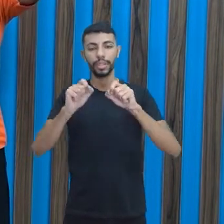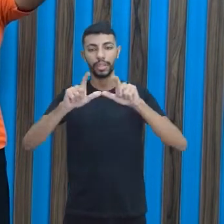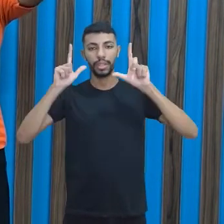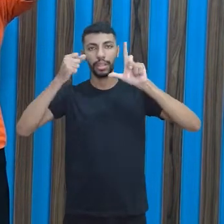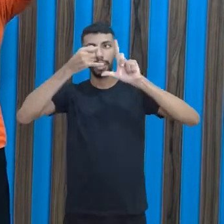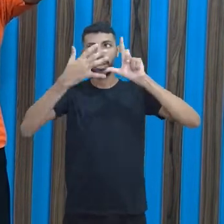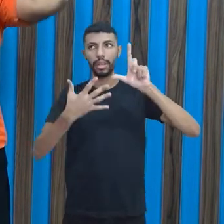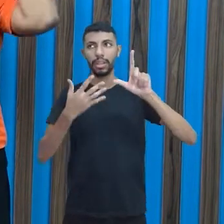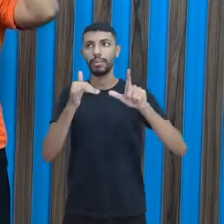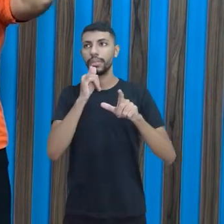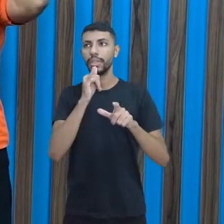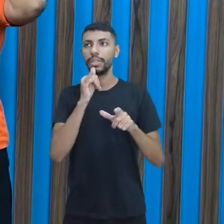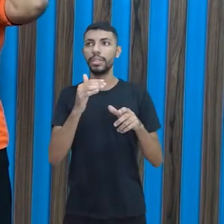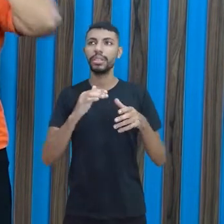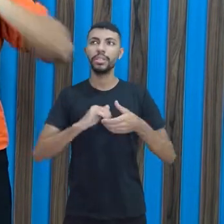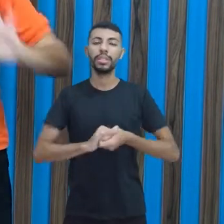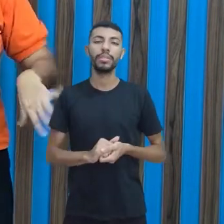como